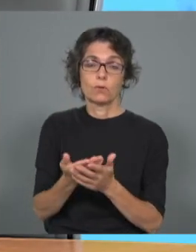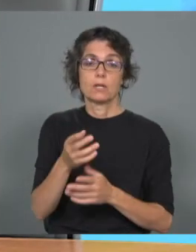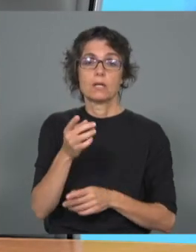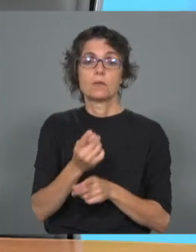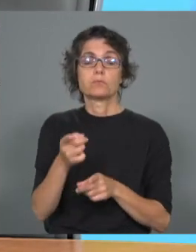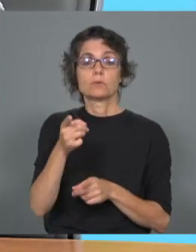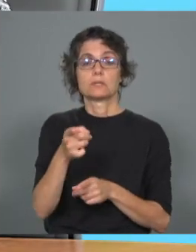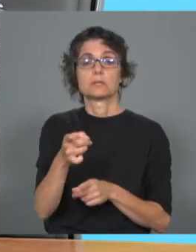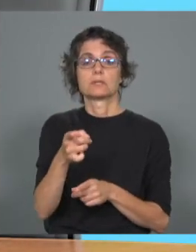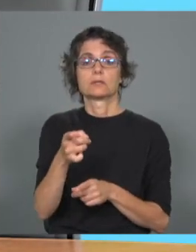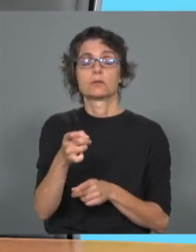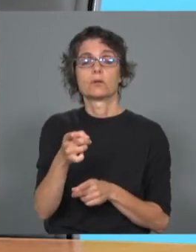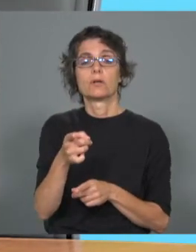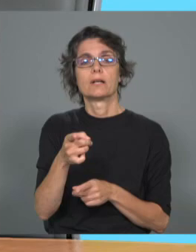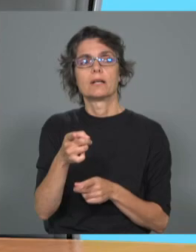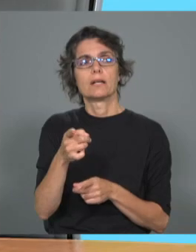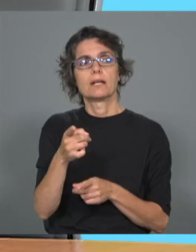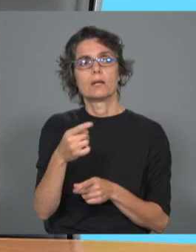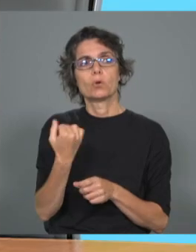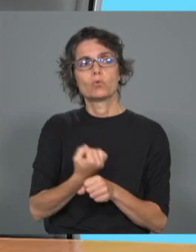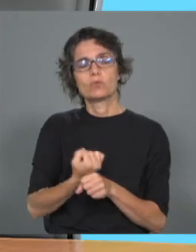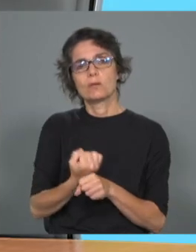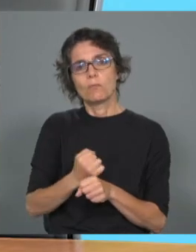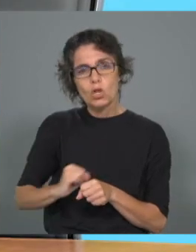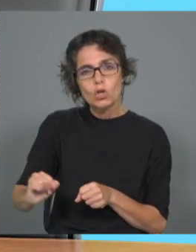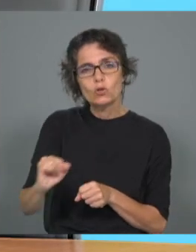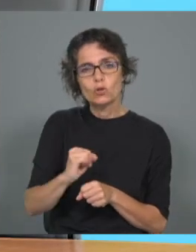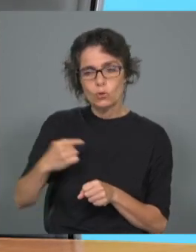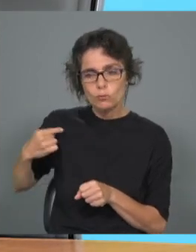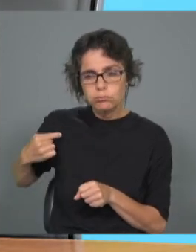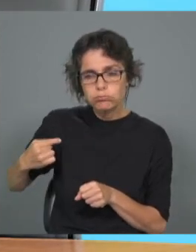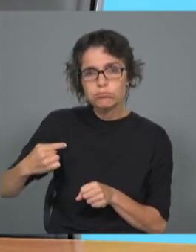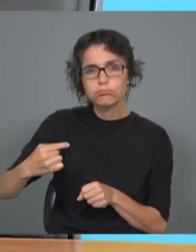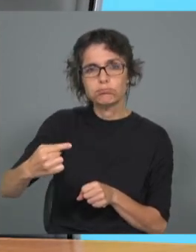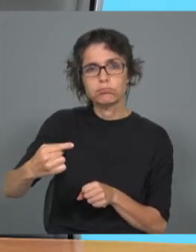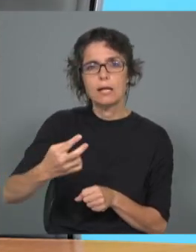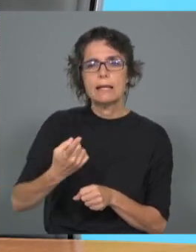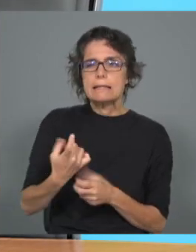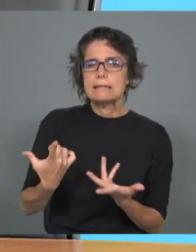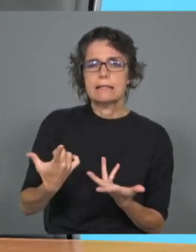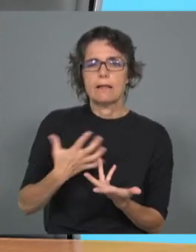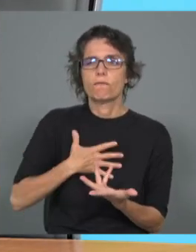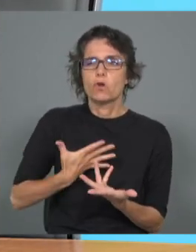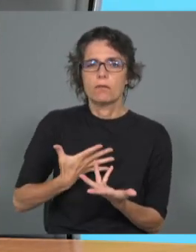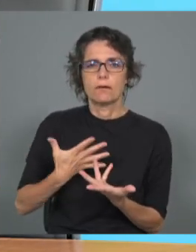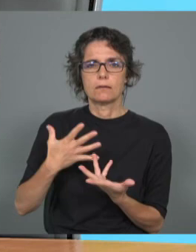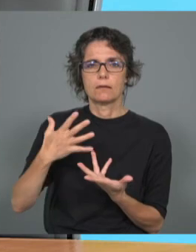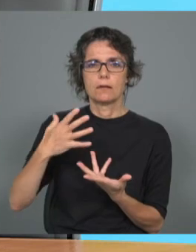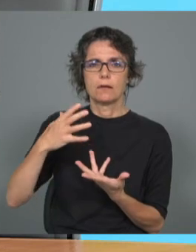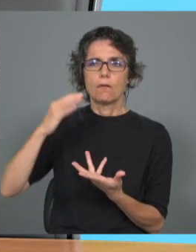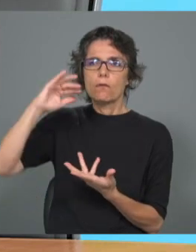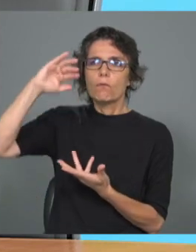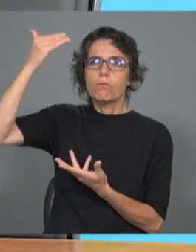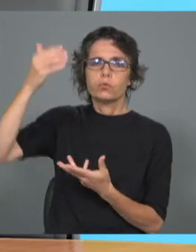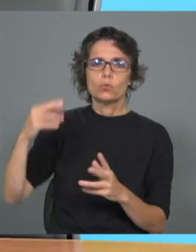de um dia, mas algo que vamos trabalhando. É uma necessidade que nos vem, esta construção do futuro, é uma necessidade que nos vem